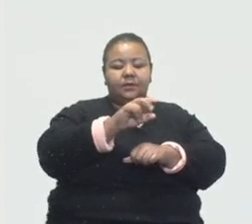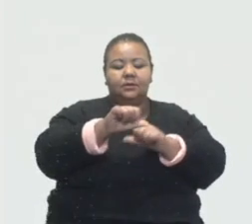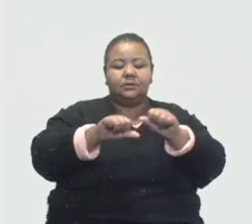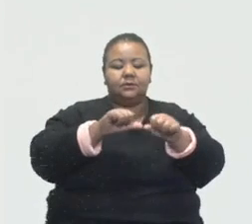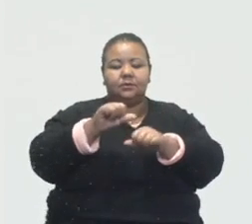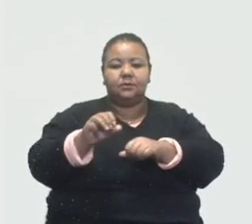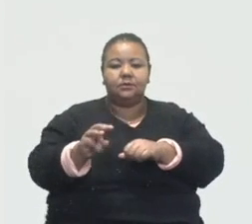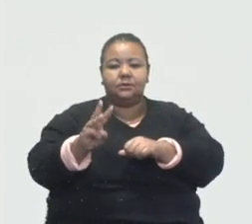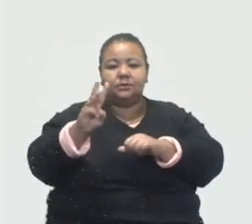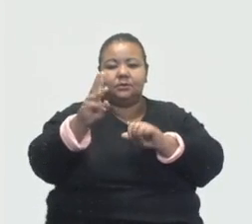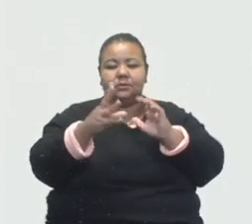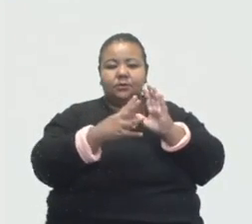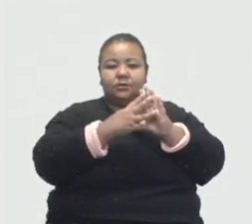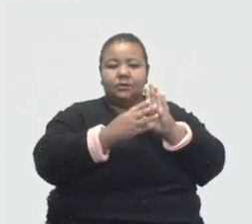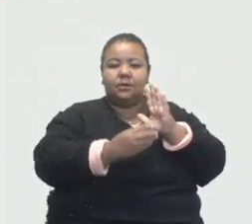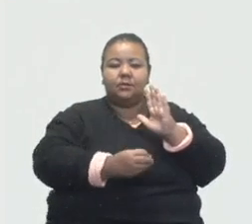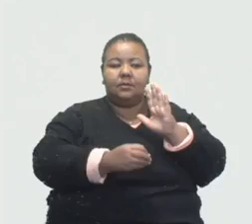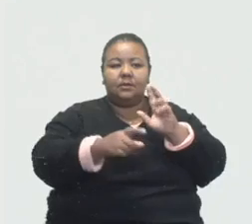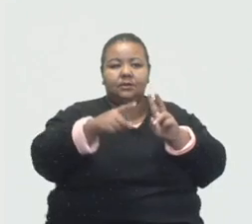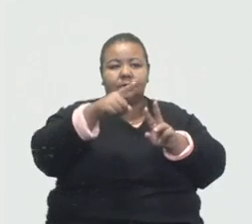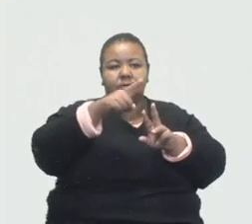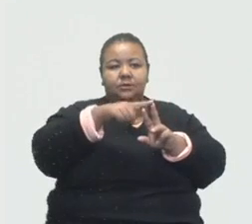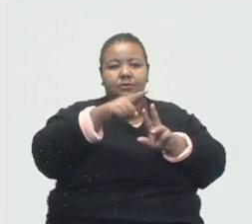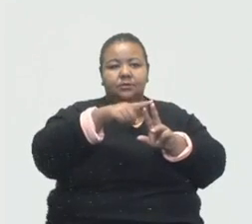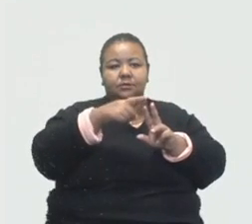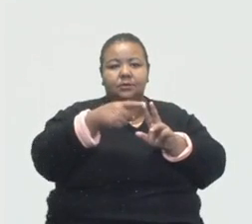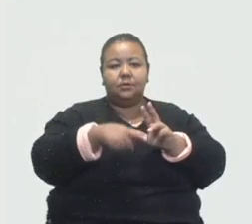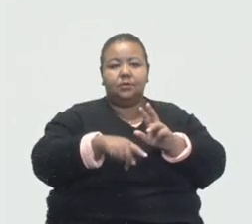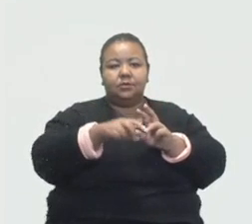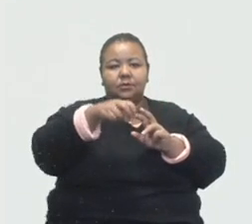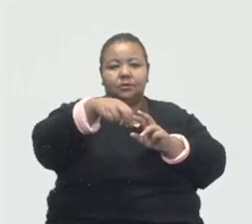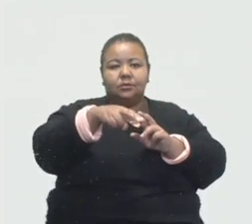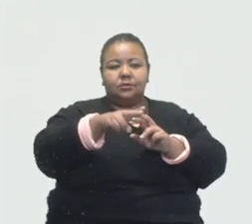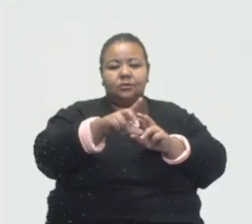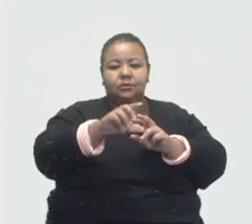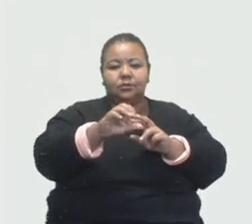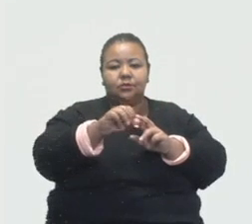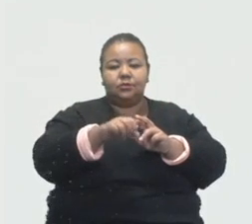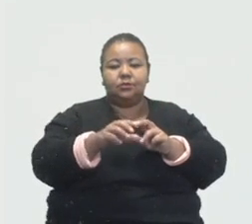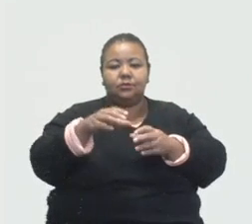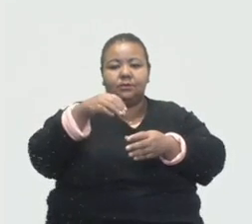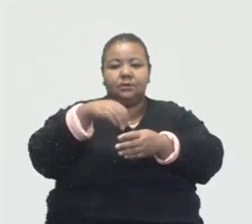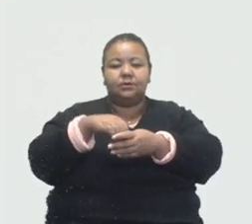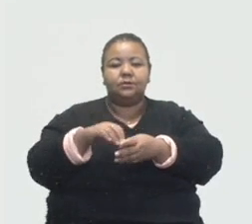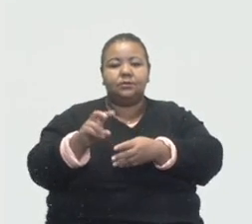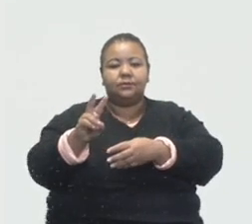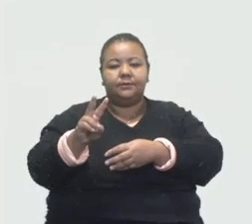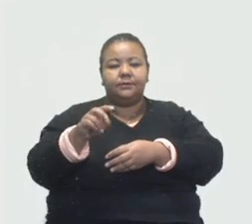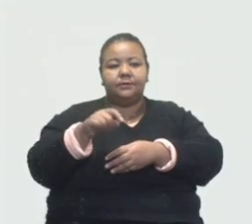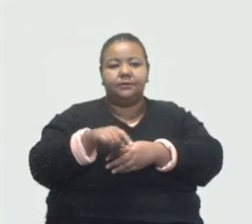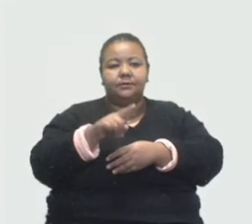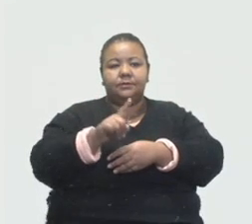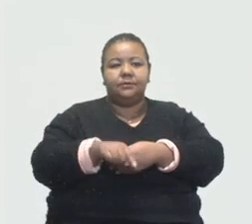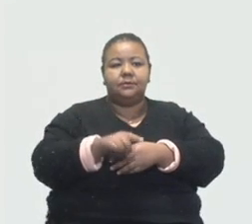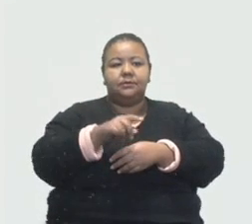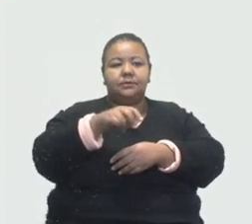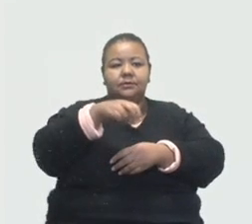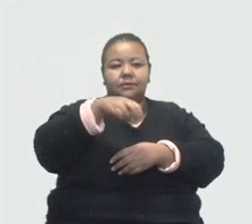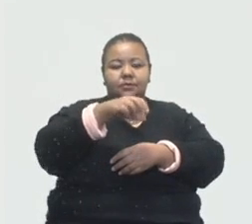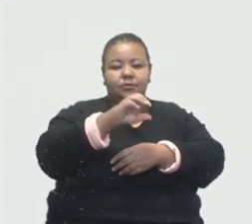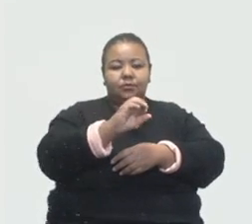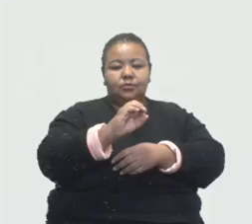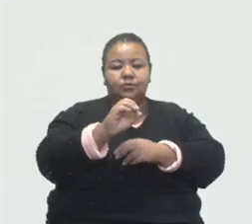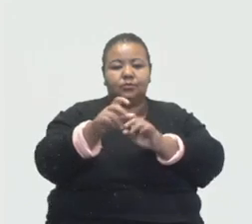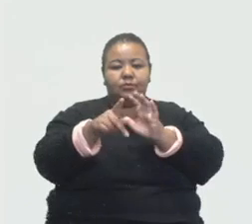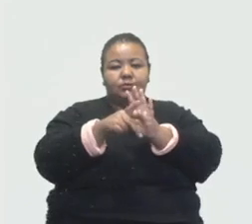a imagem do vetor nulo pertencente ao meu domínio, o meu espaço vetorial V, vai ser o vetor nulo pertencente